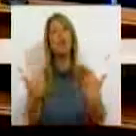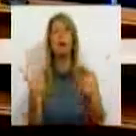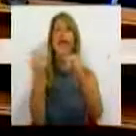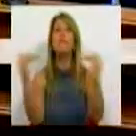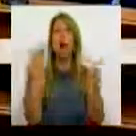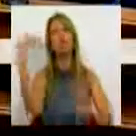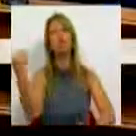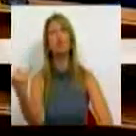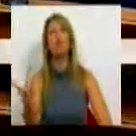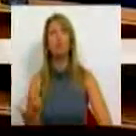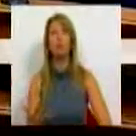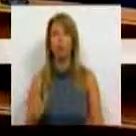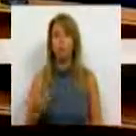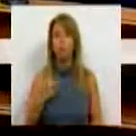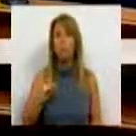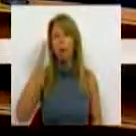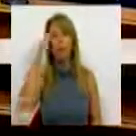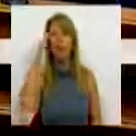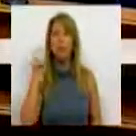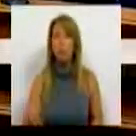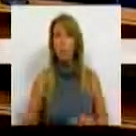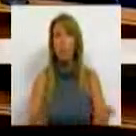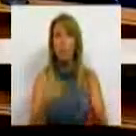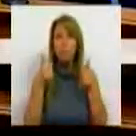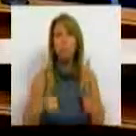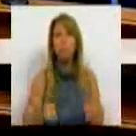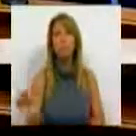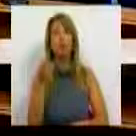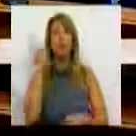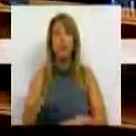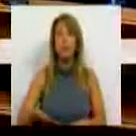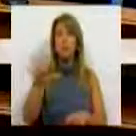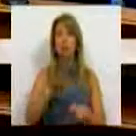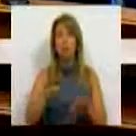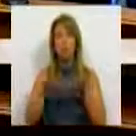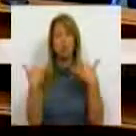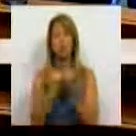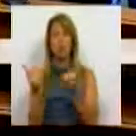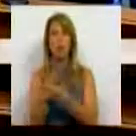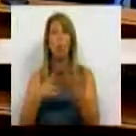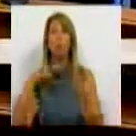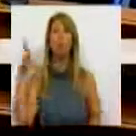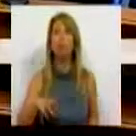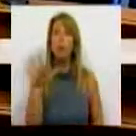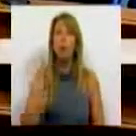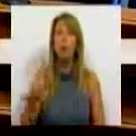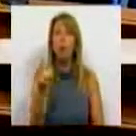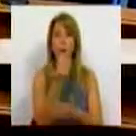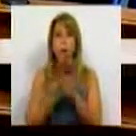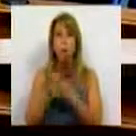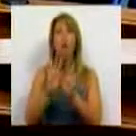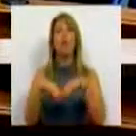Socialista, nós não estamos no caminho certo. A situação social e económica de Portugal é uma situação social e